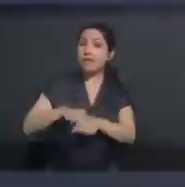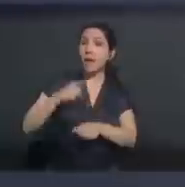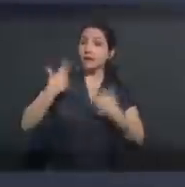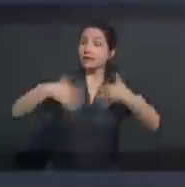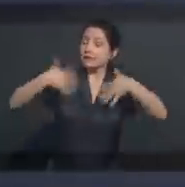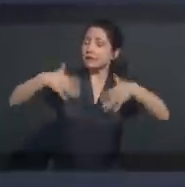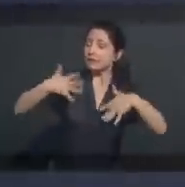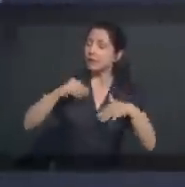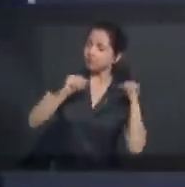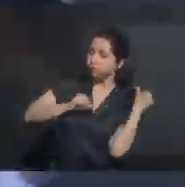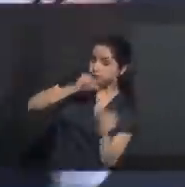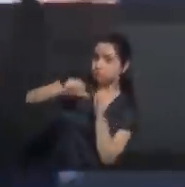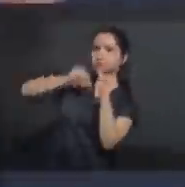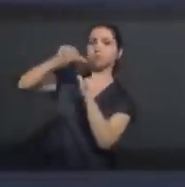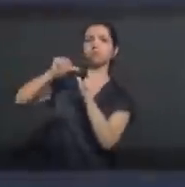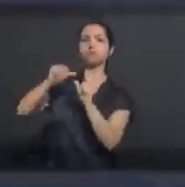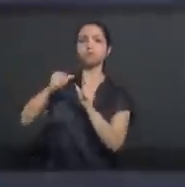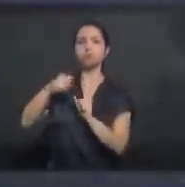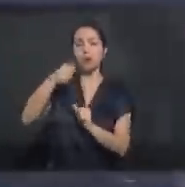do que eu sou feito? Viu?